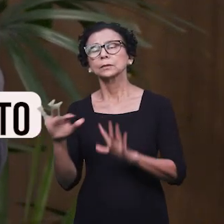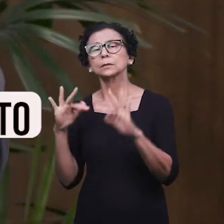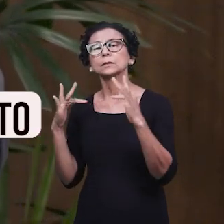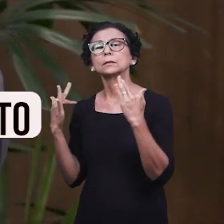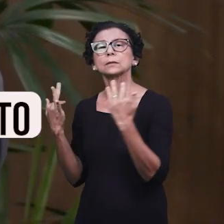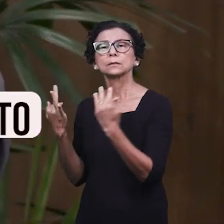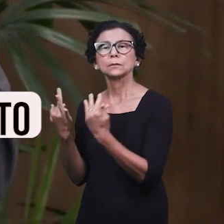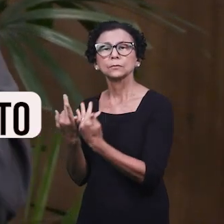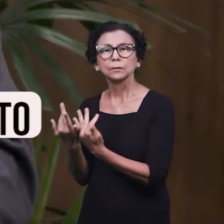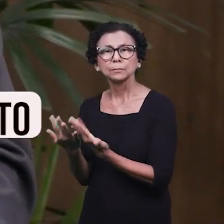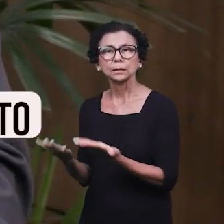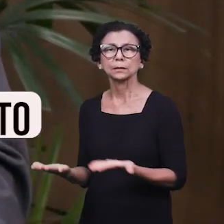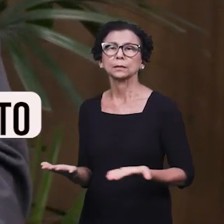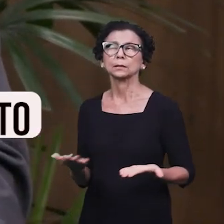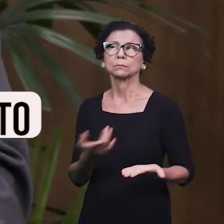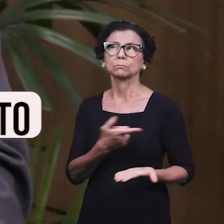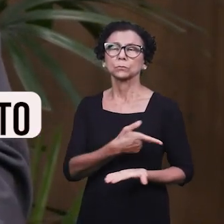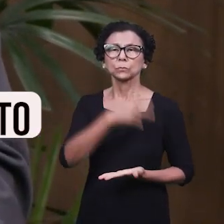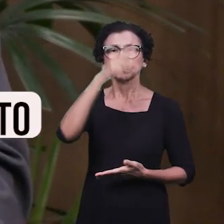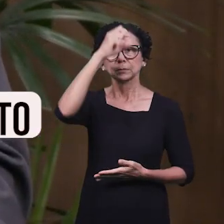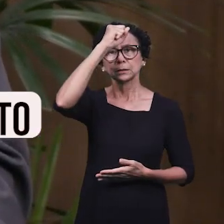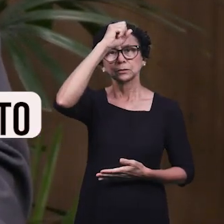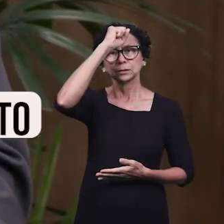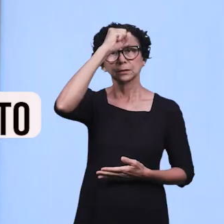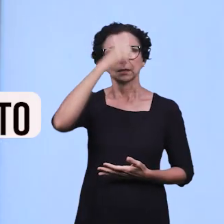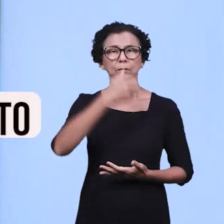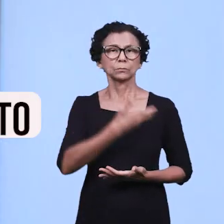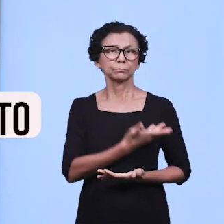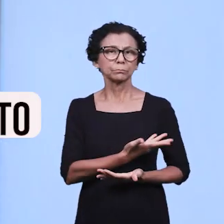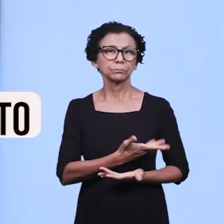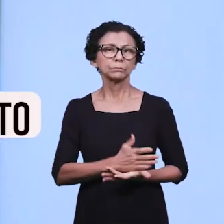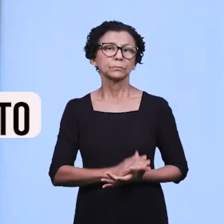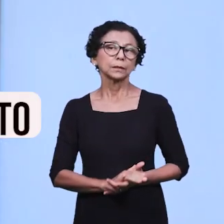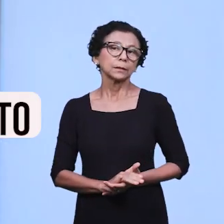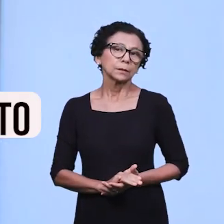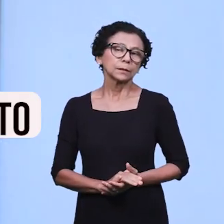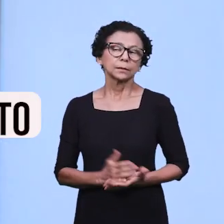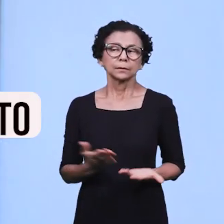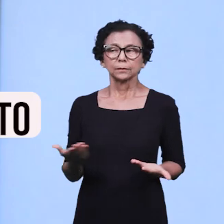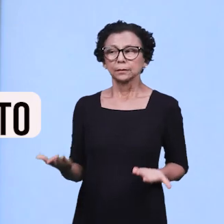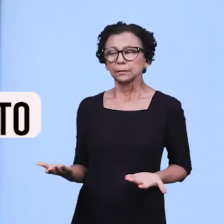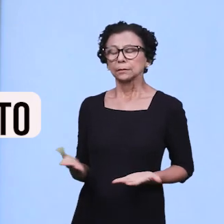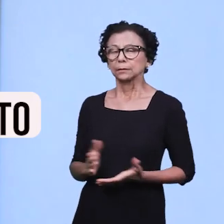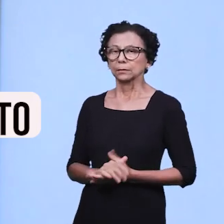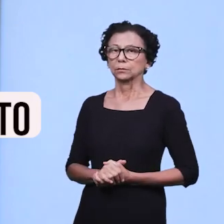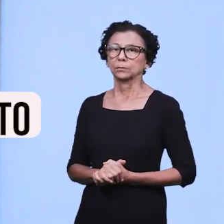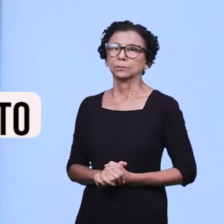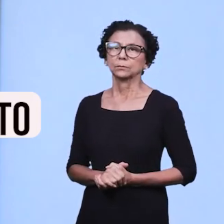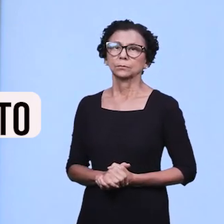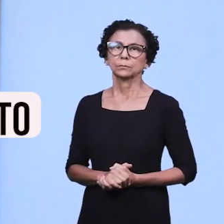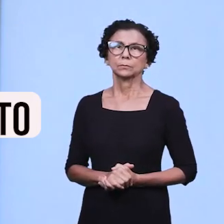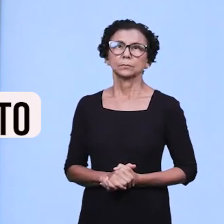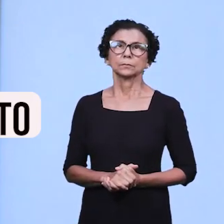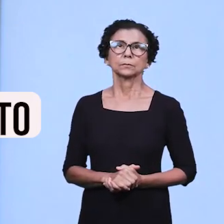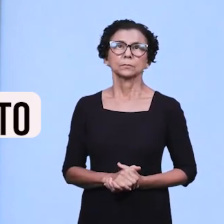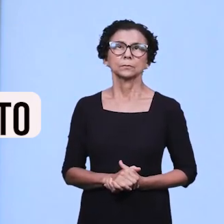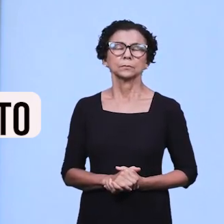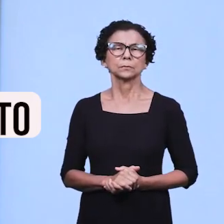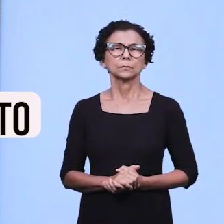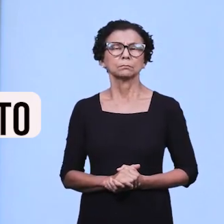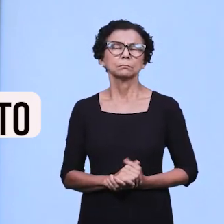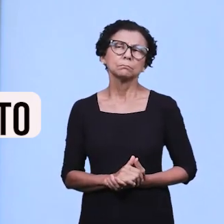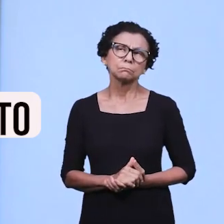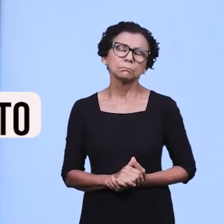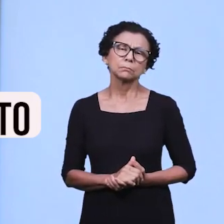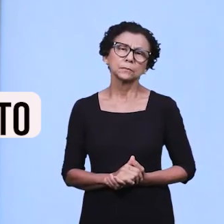progresso estudantil, né, dos estudantes? Então, basicamente, nós temos uma entrega de